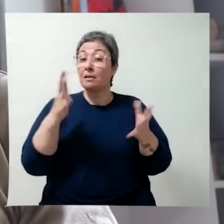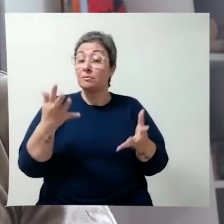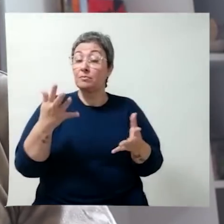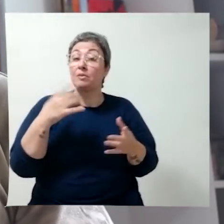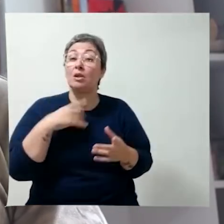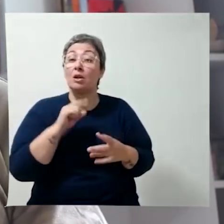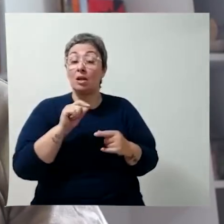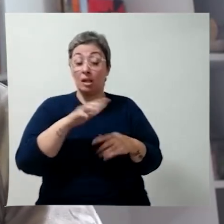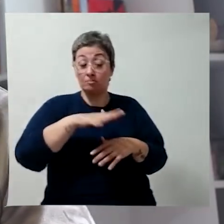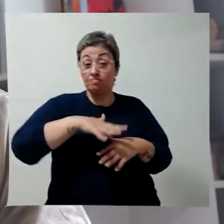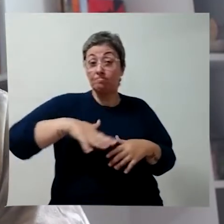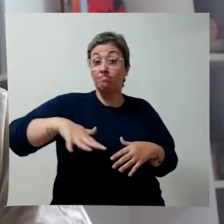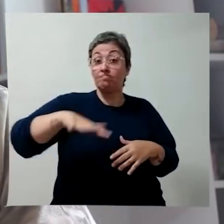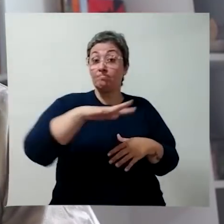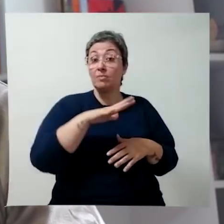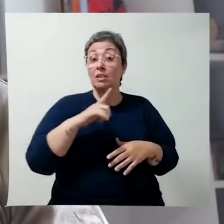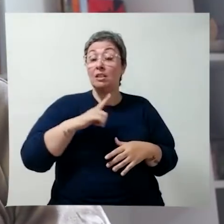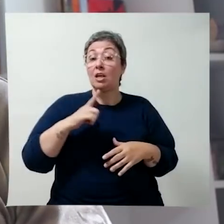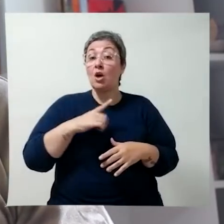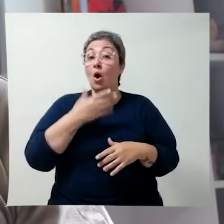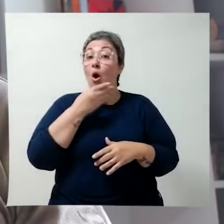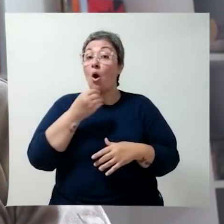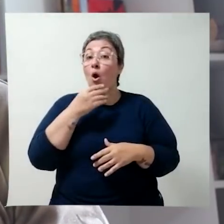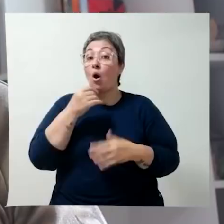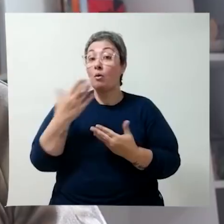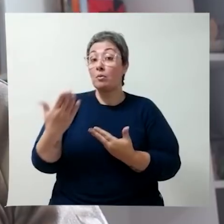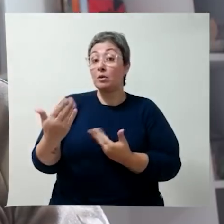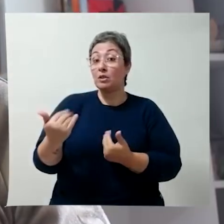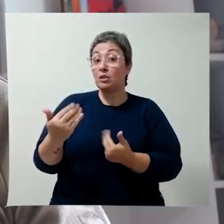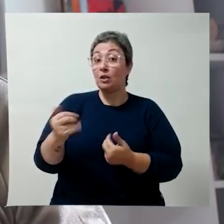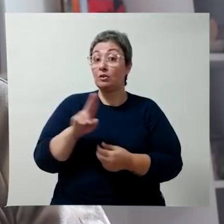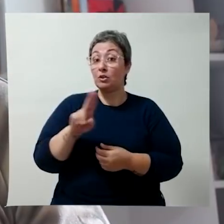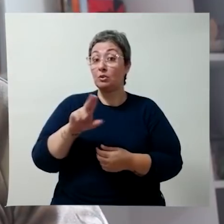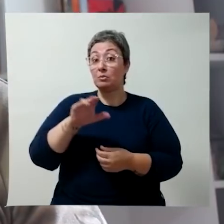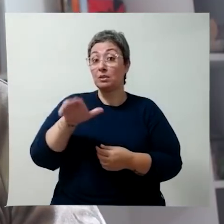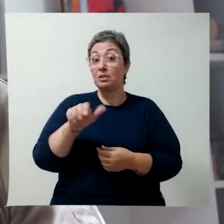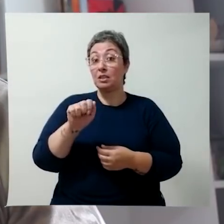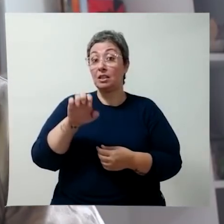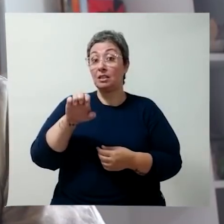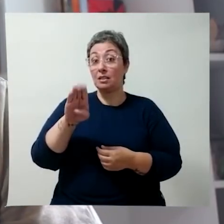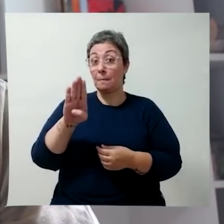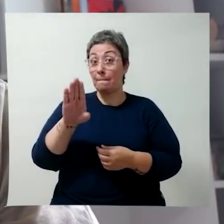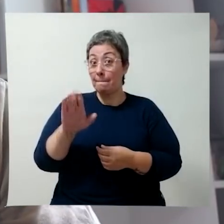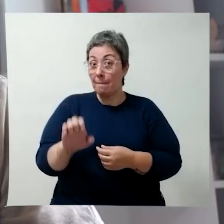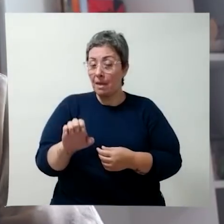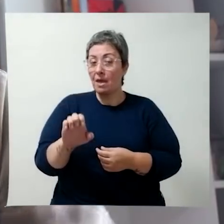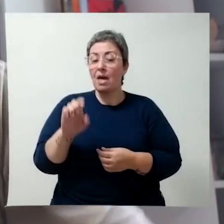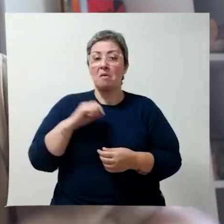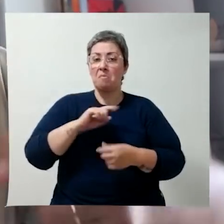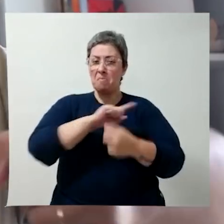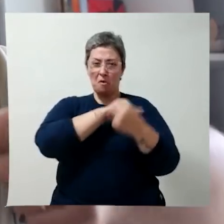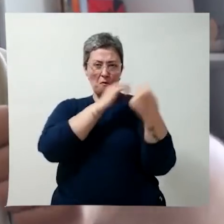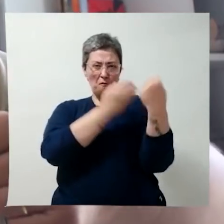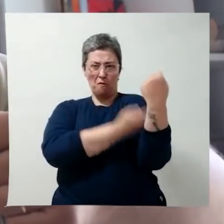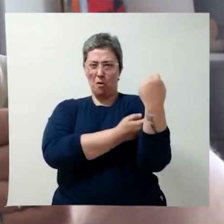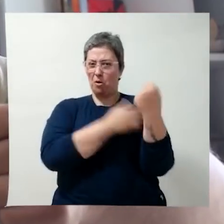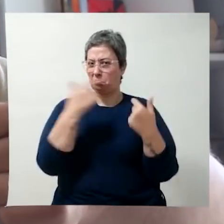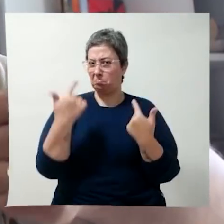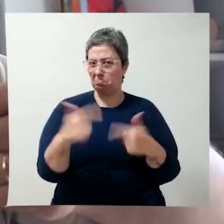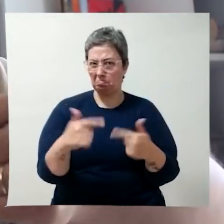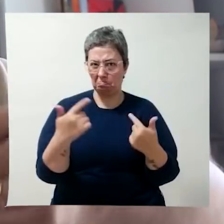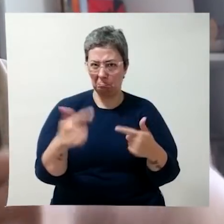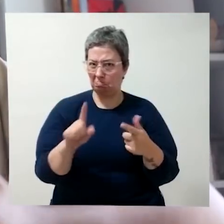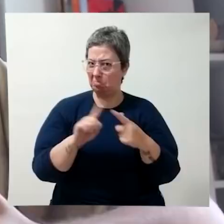Acontece que lá naquela aldeia morava um jovem índio chamado Jaibé. Jaibé não era forte como os